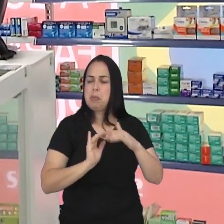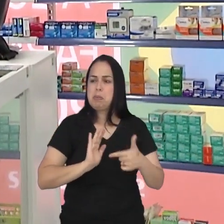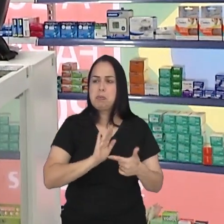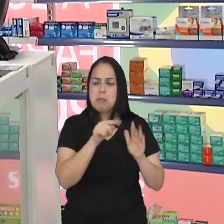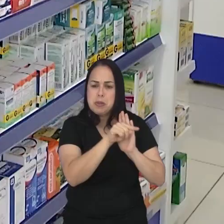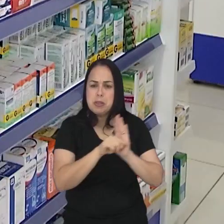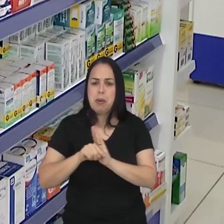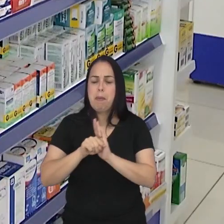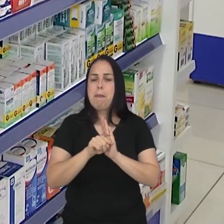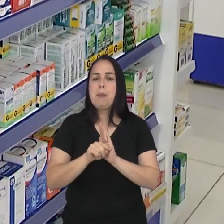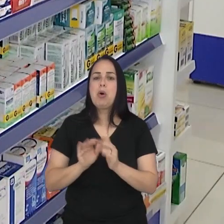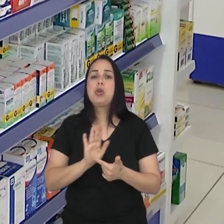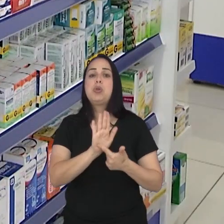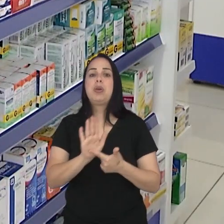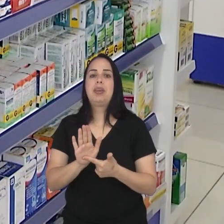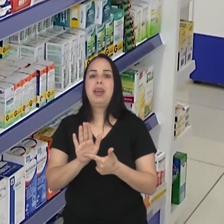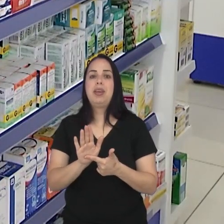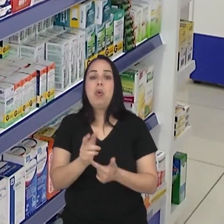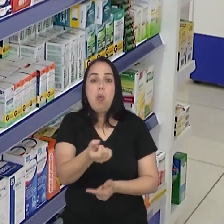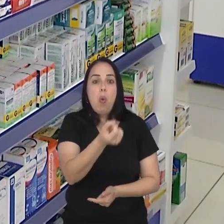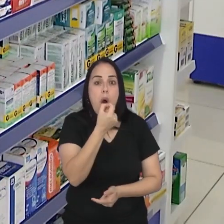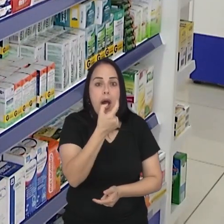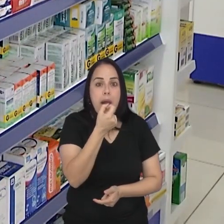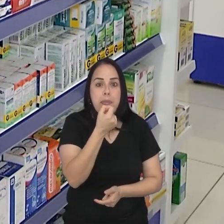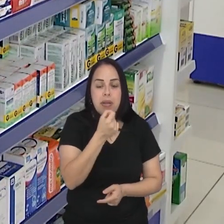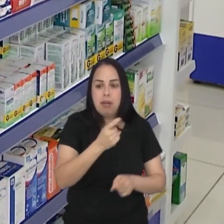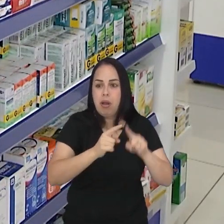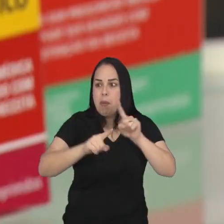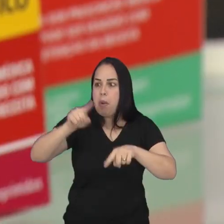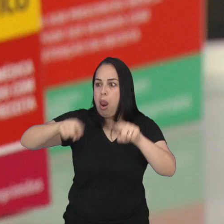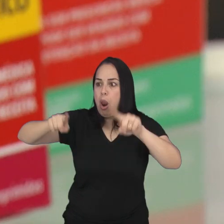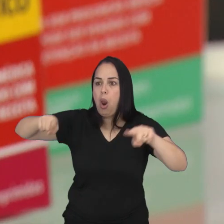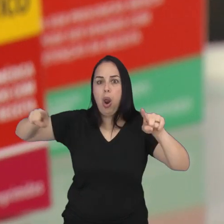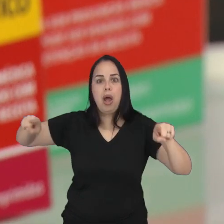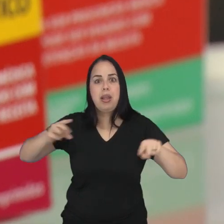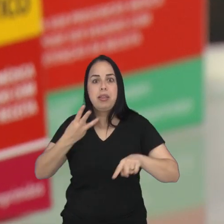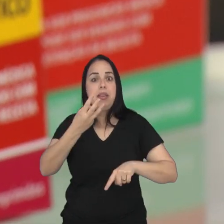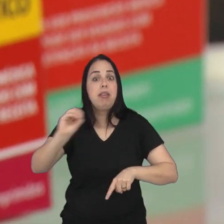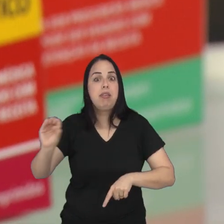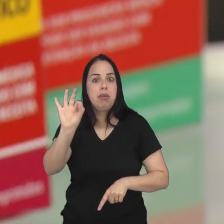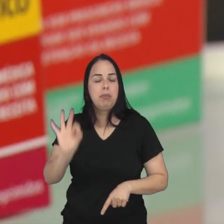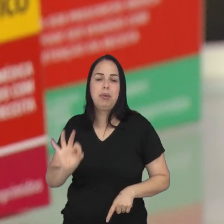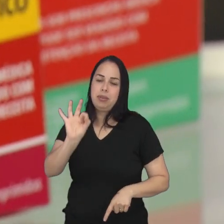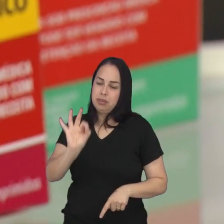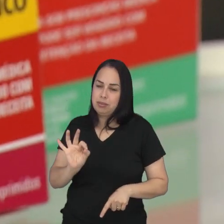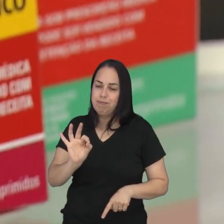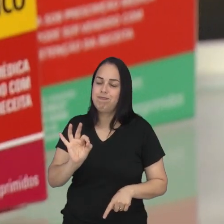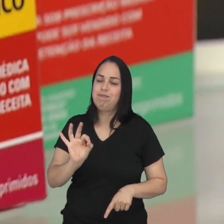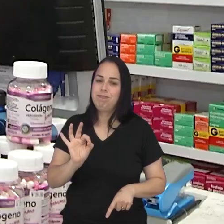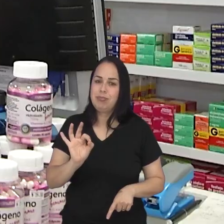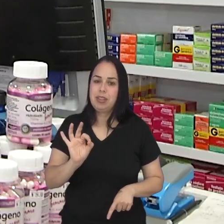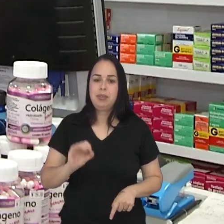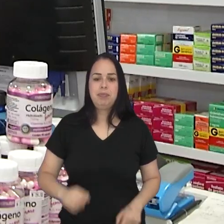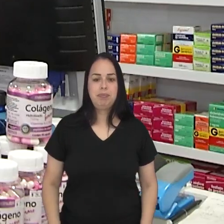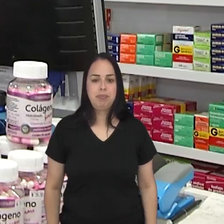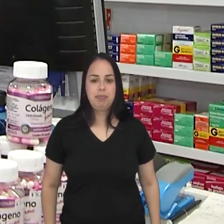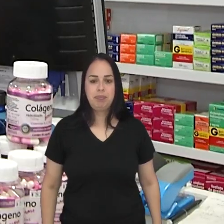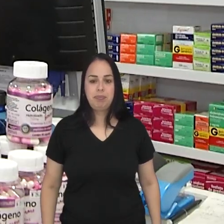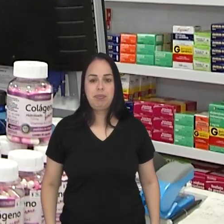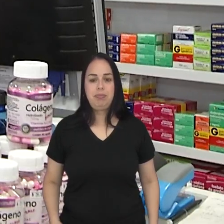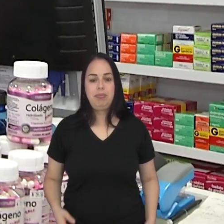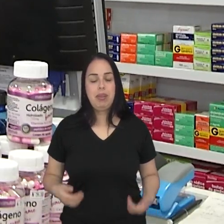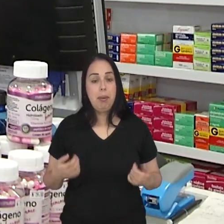próprio INDEC que apontou que um remédio pode ter uma variação de até 300% no valor de venda em